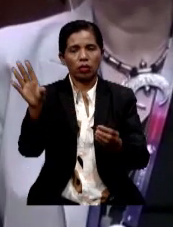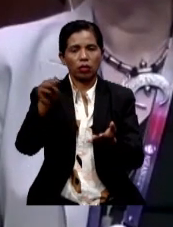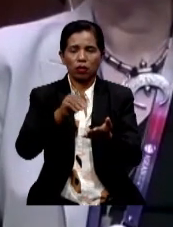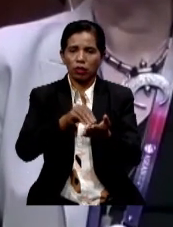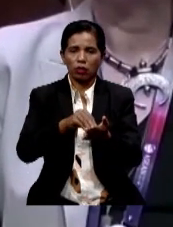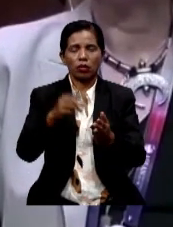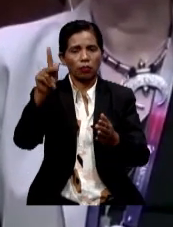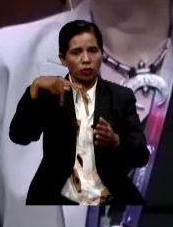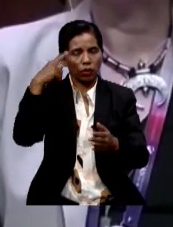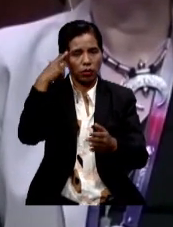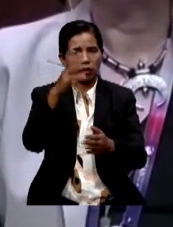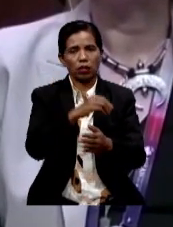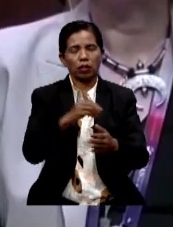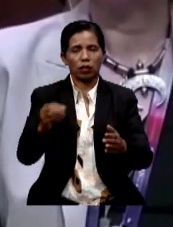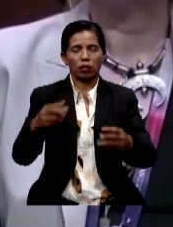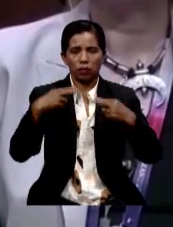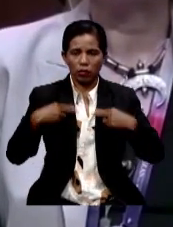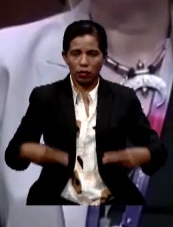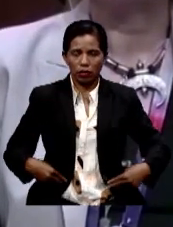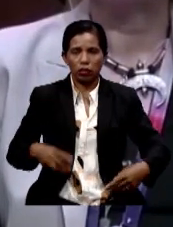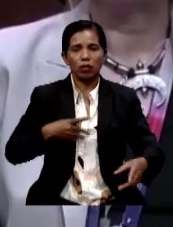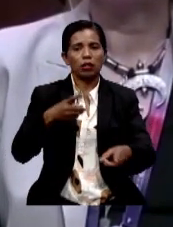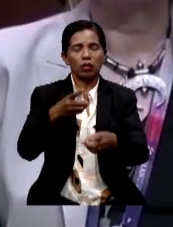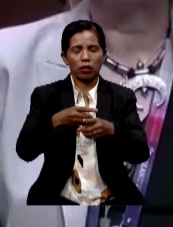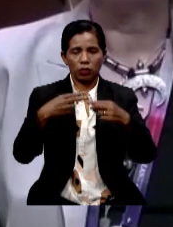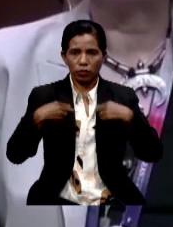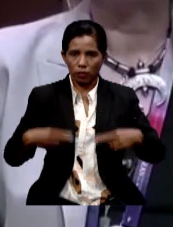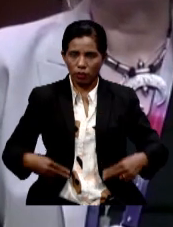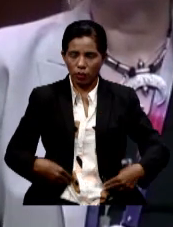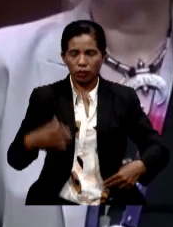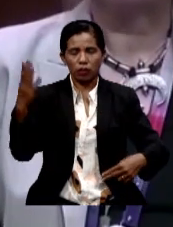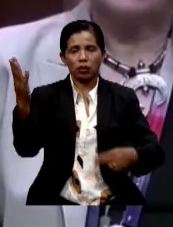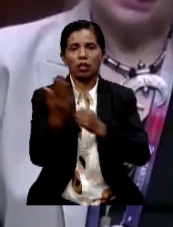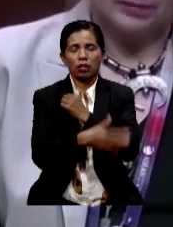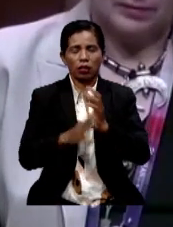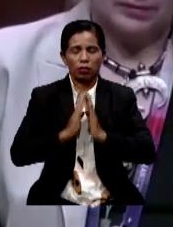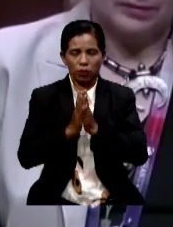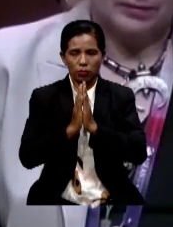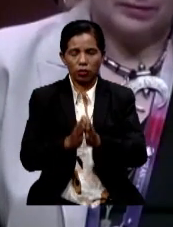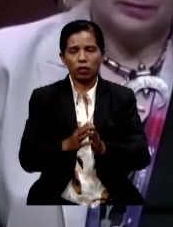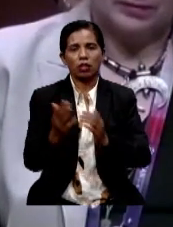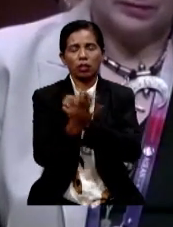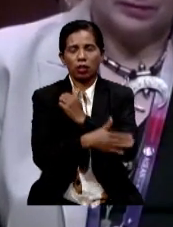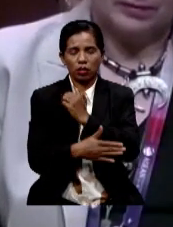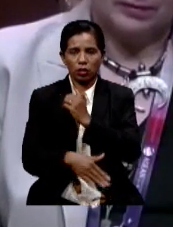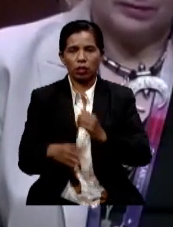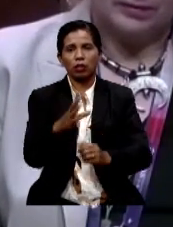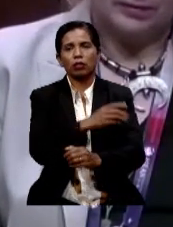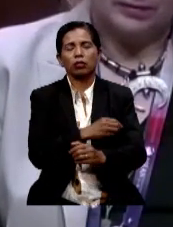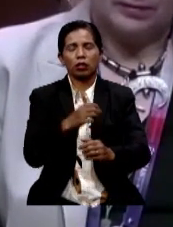situação política humanitária nos direitos humanos em Myanmar, nação nebe enfrenta uma crise desde o golpe militar e